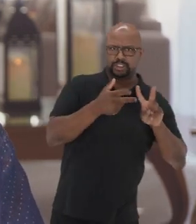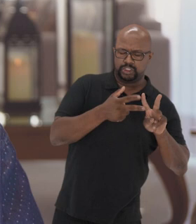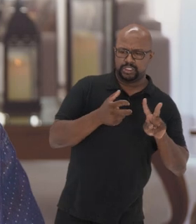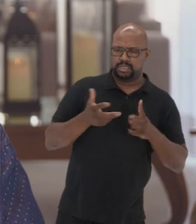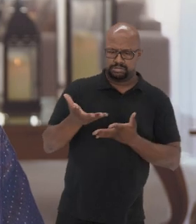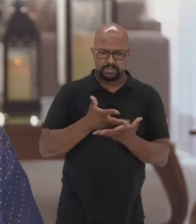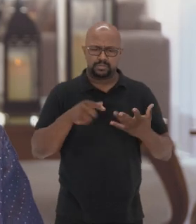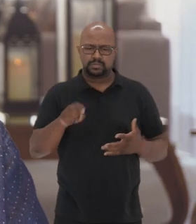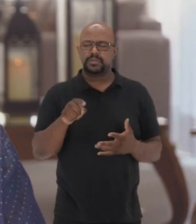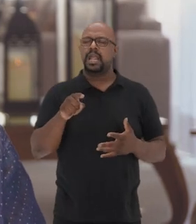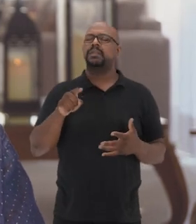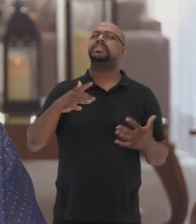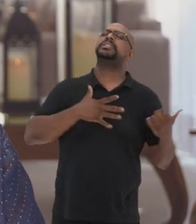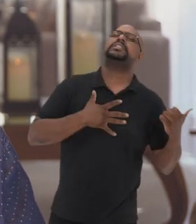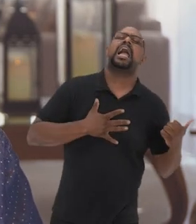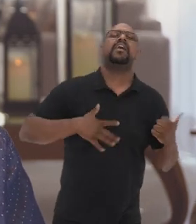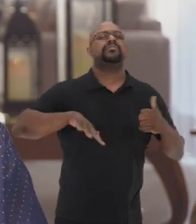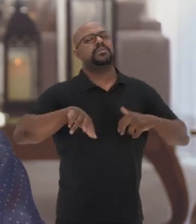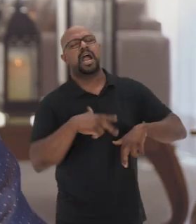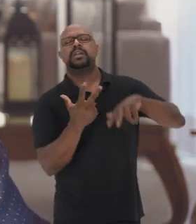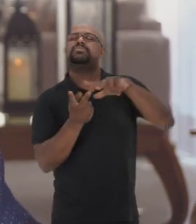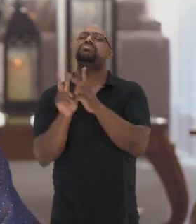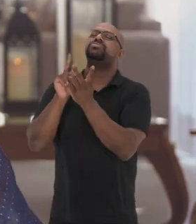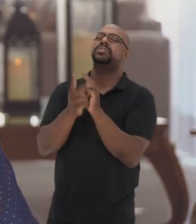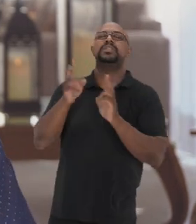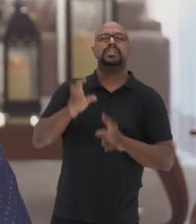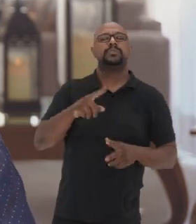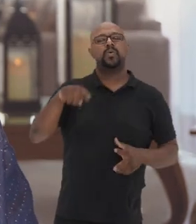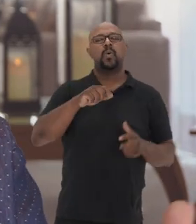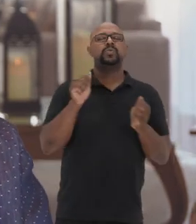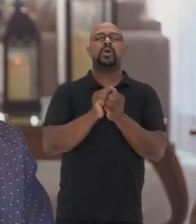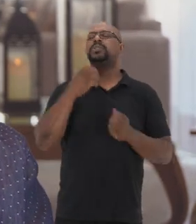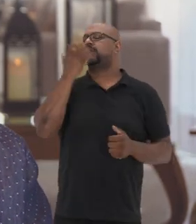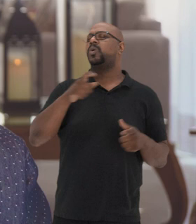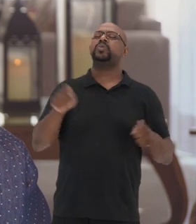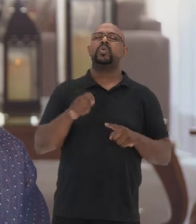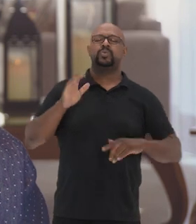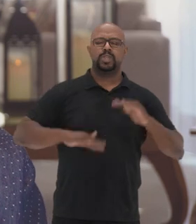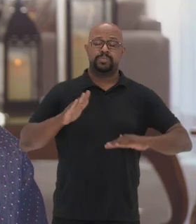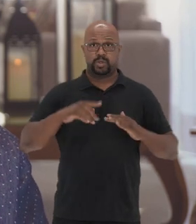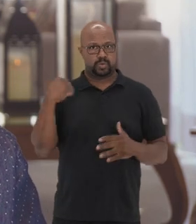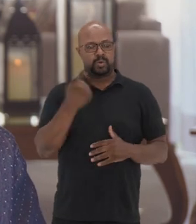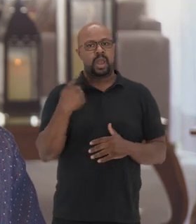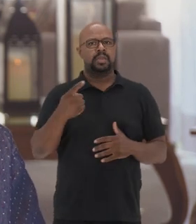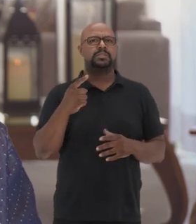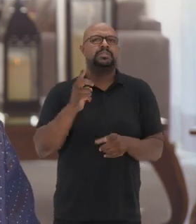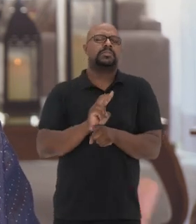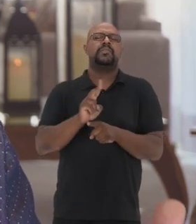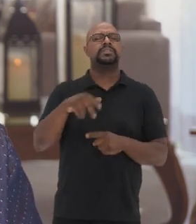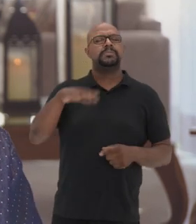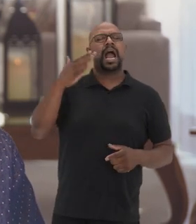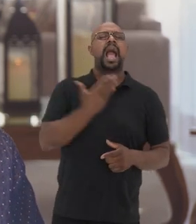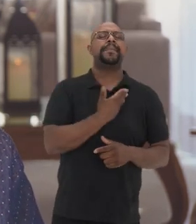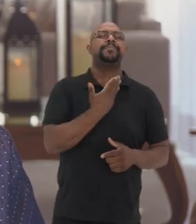ali andavam dançavam e bailavam sempre como os nossos ao som de um Tamboril nosso como se fossem